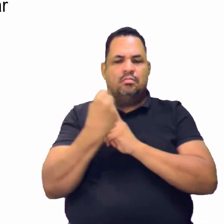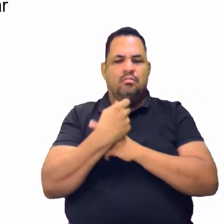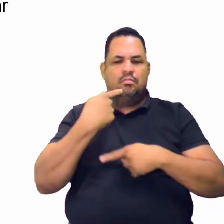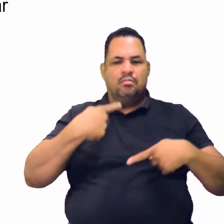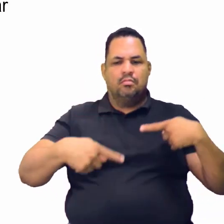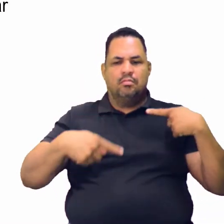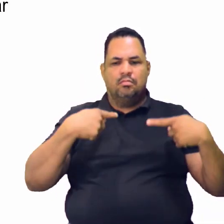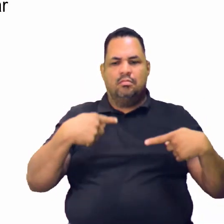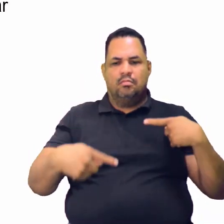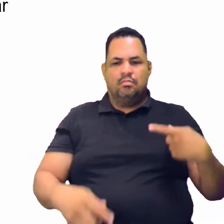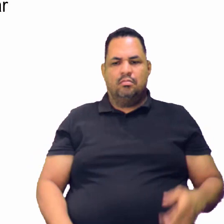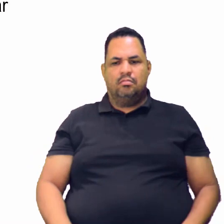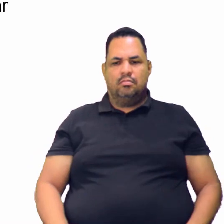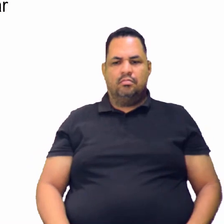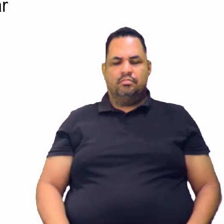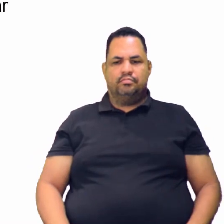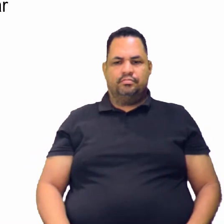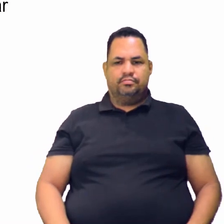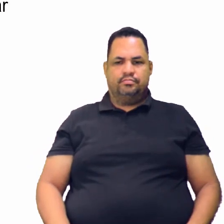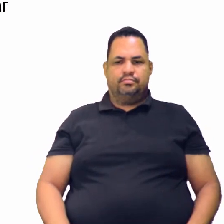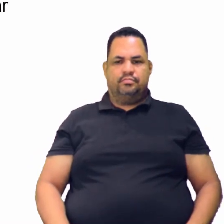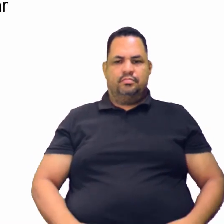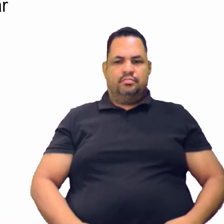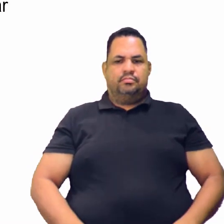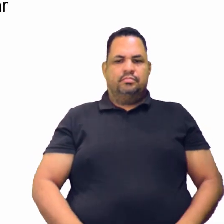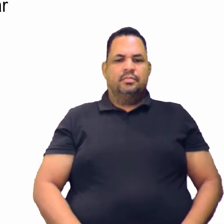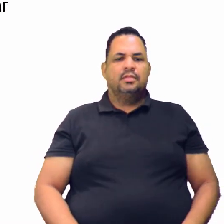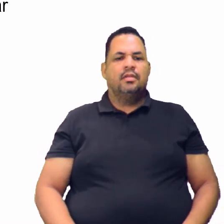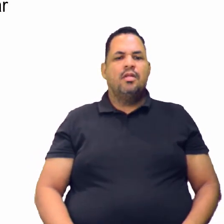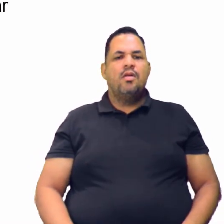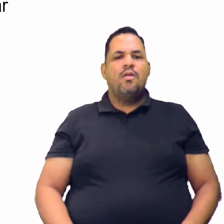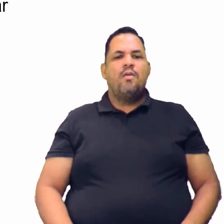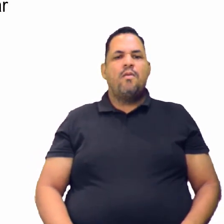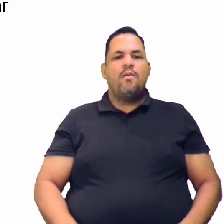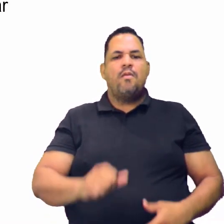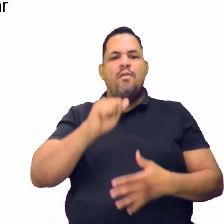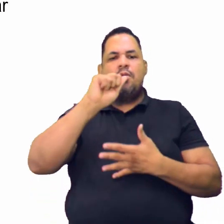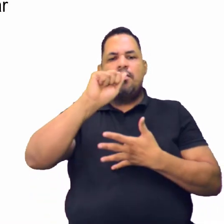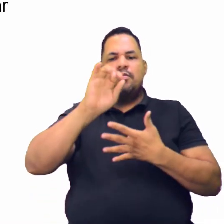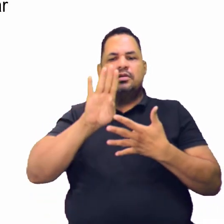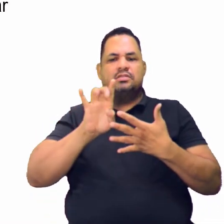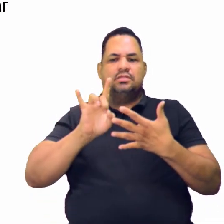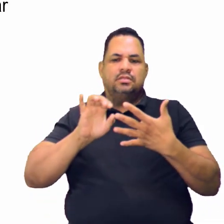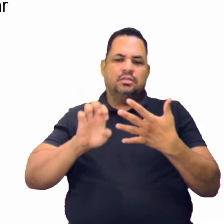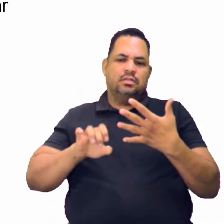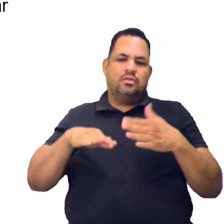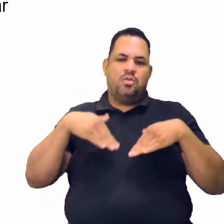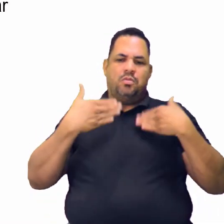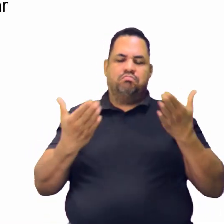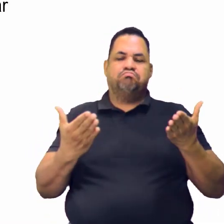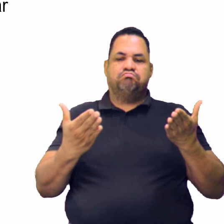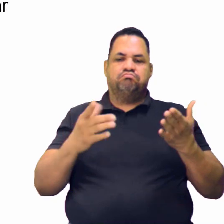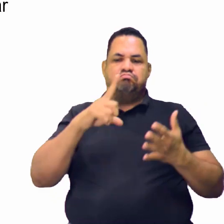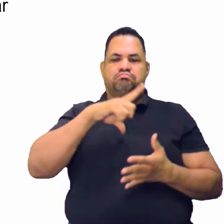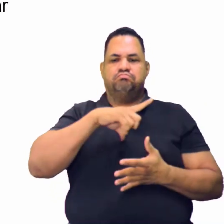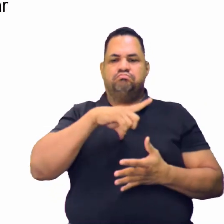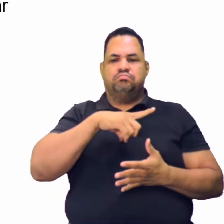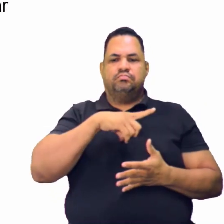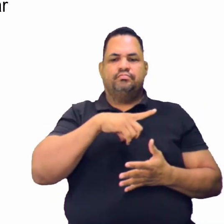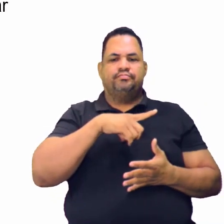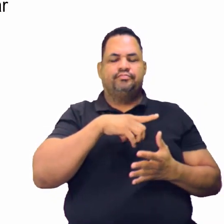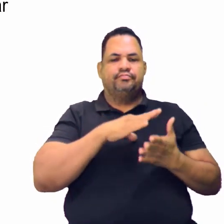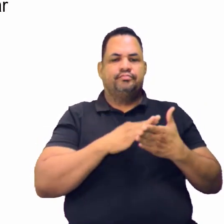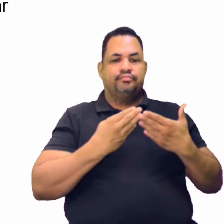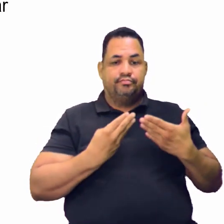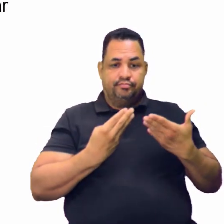e políticas. Aí, amadinho, A, B, C, D ou E. Nós temos aqui